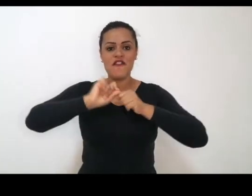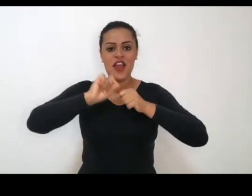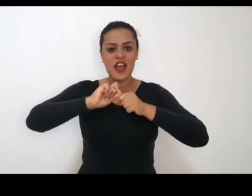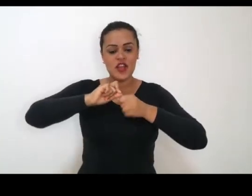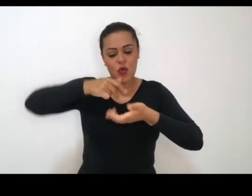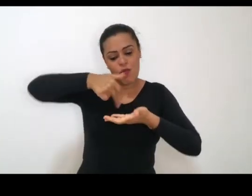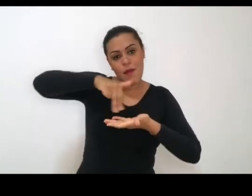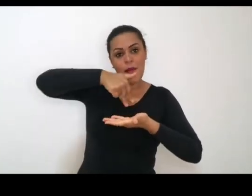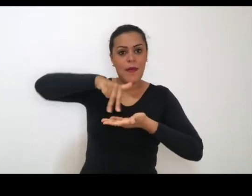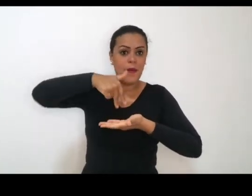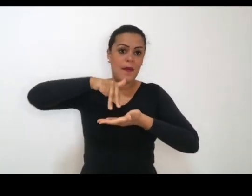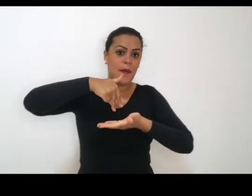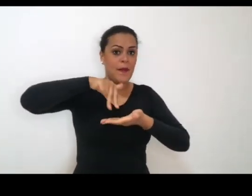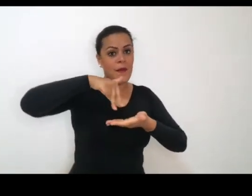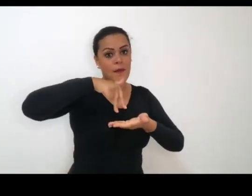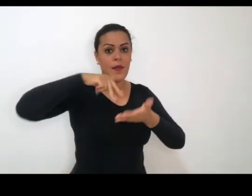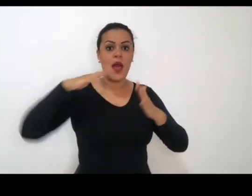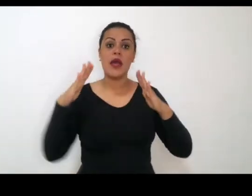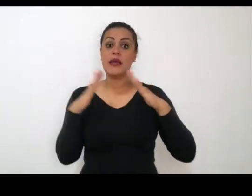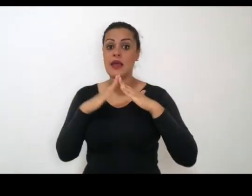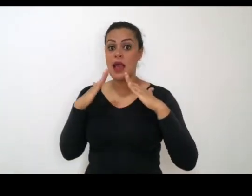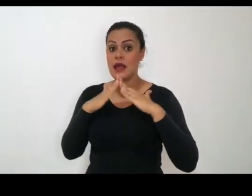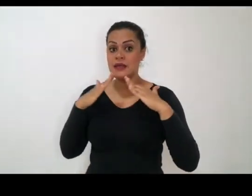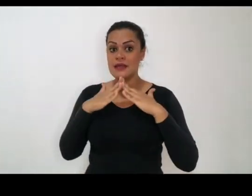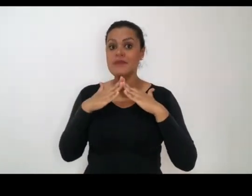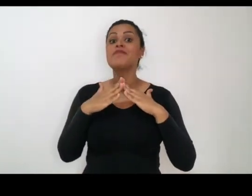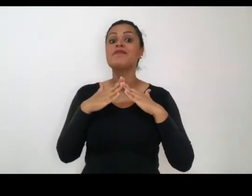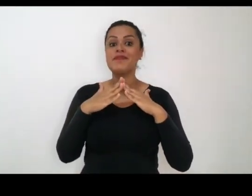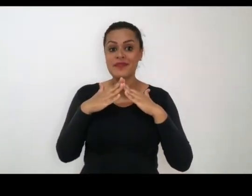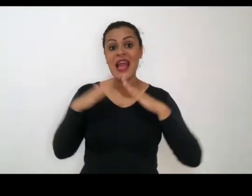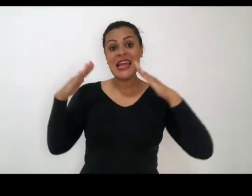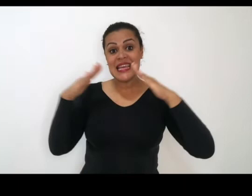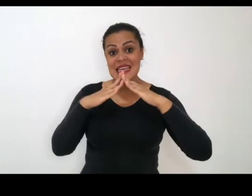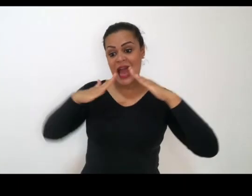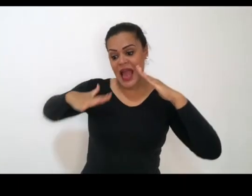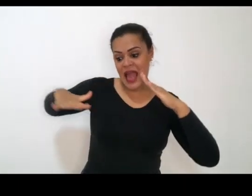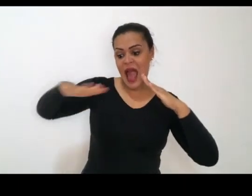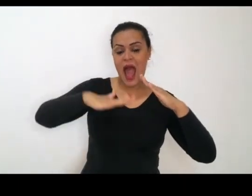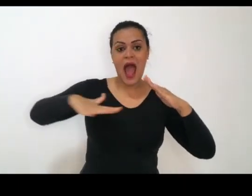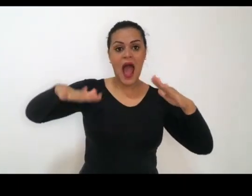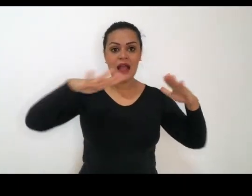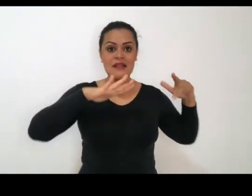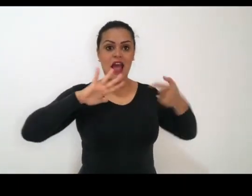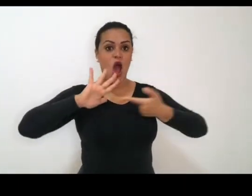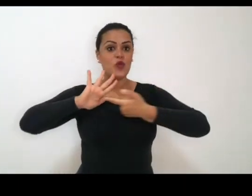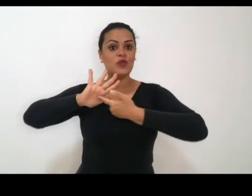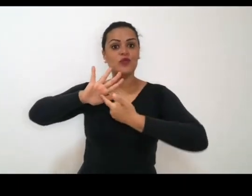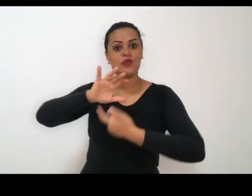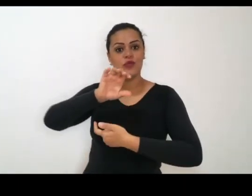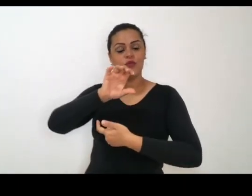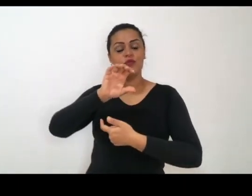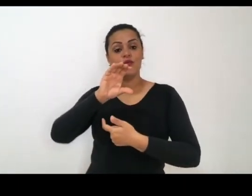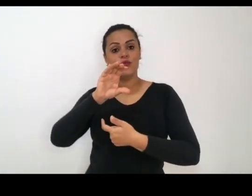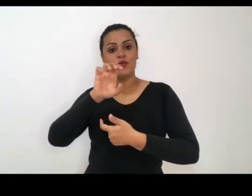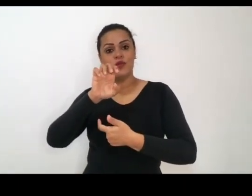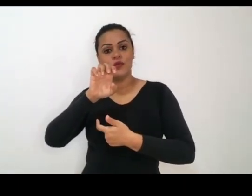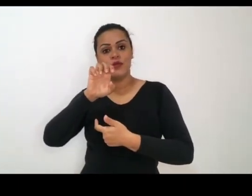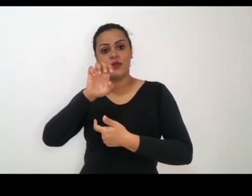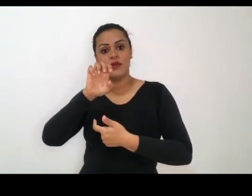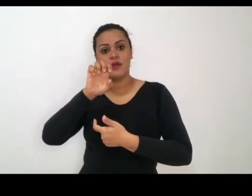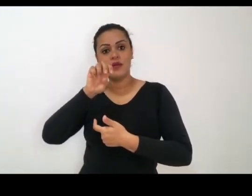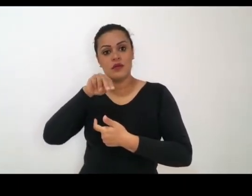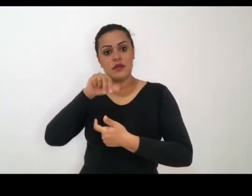E a casa passou a fazer parte desse lugar de criação. Isso é que é interessante perceber, né? Porque assim,